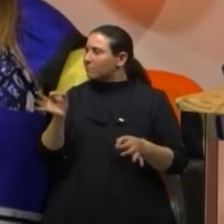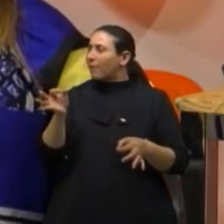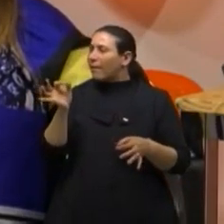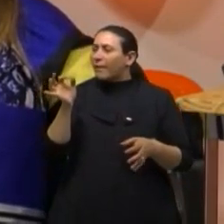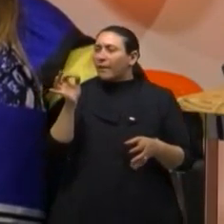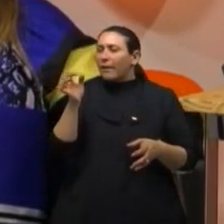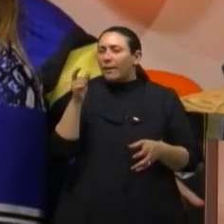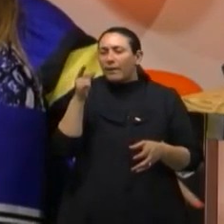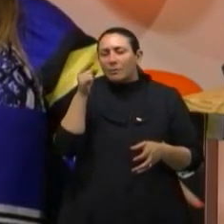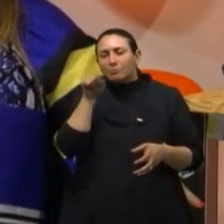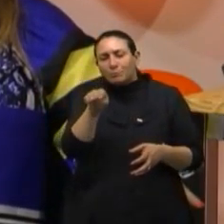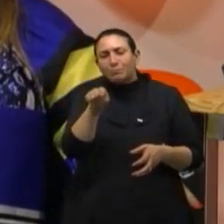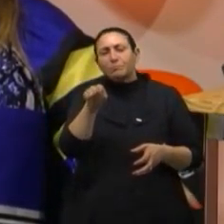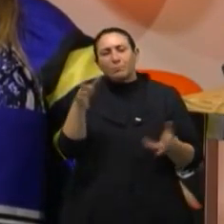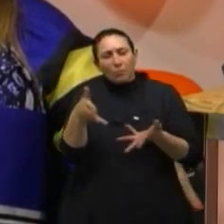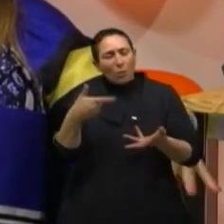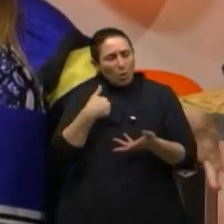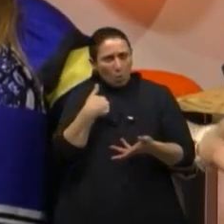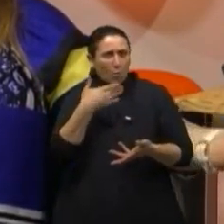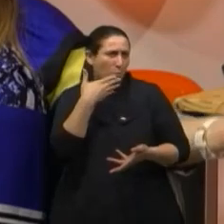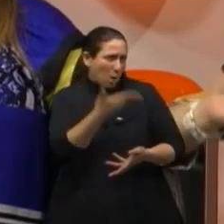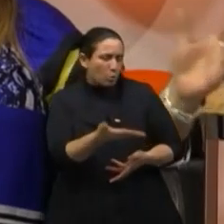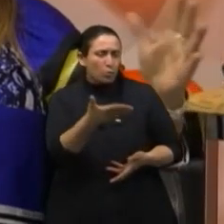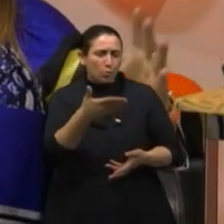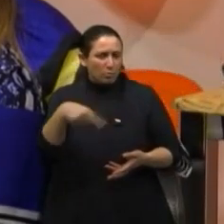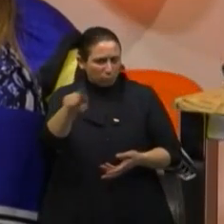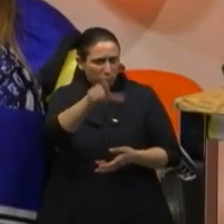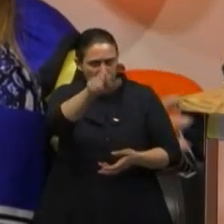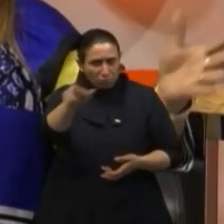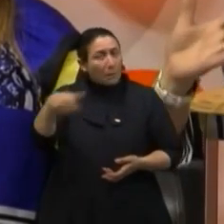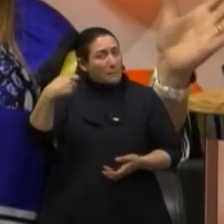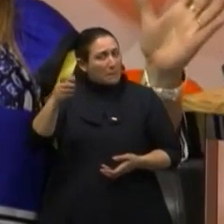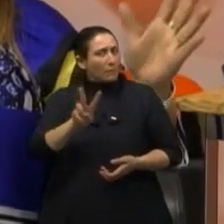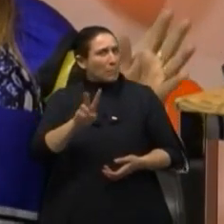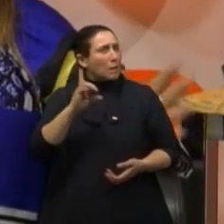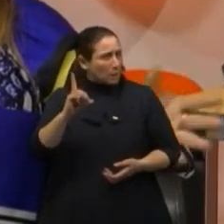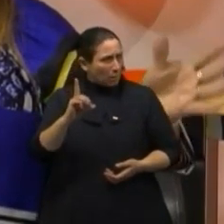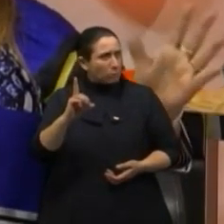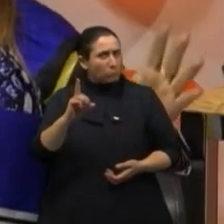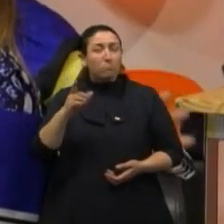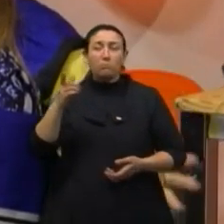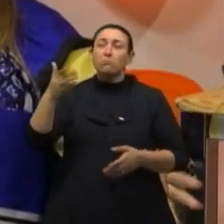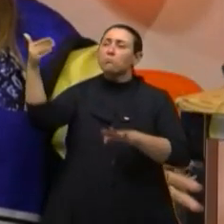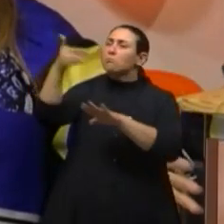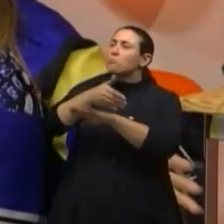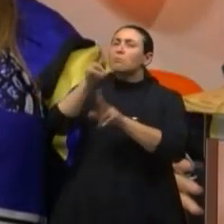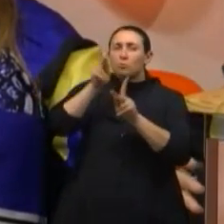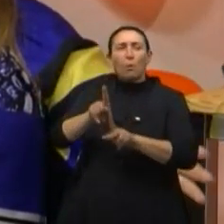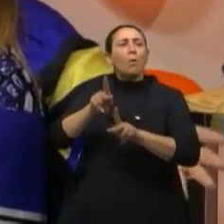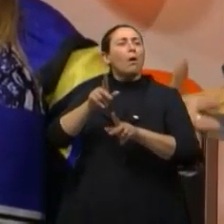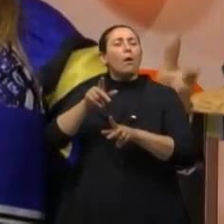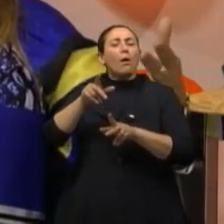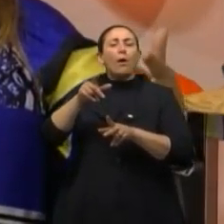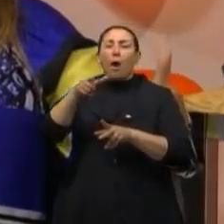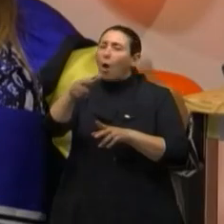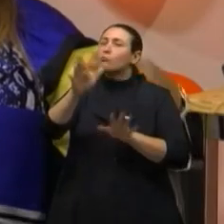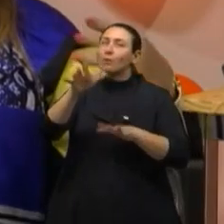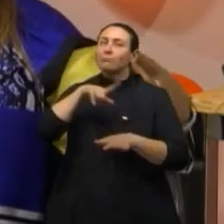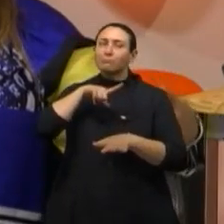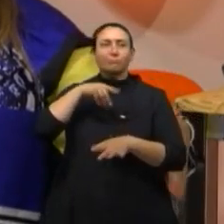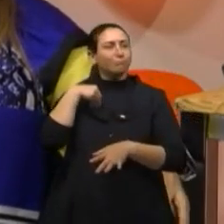exames eu solicito vitamina D e quando ele vem do seu médico ele já tá sendo tratado por uma patologia eu